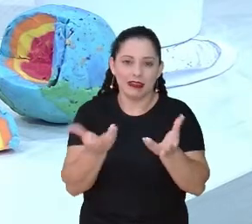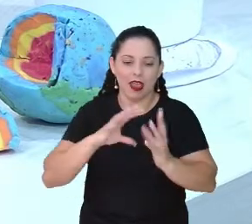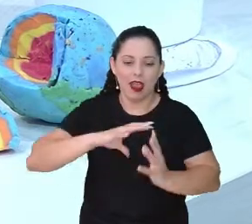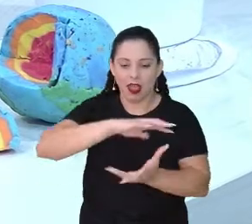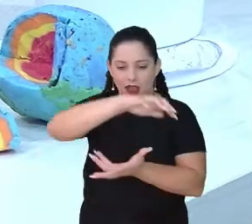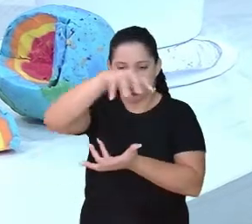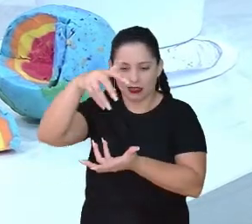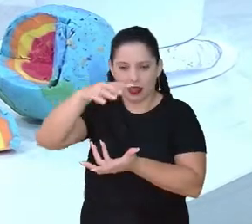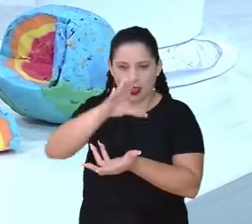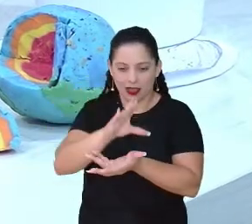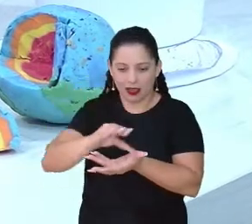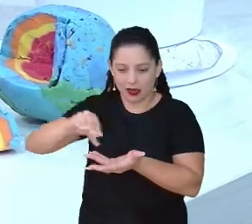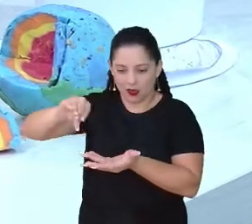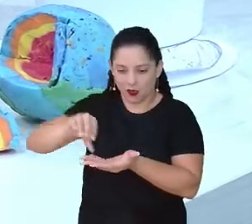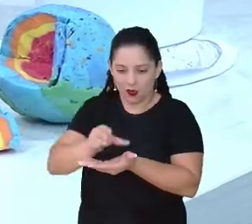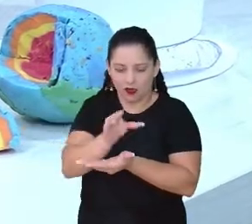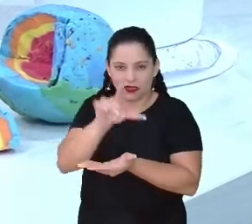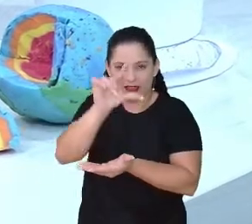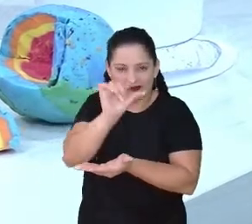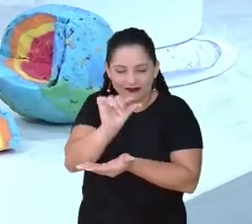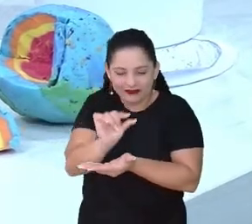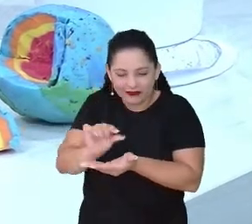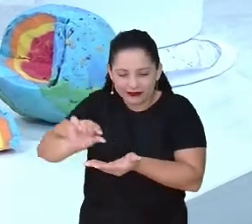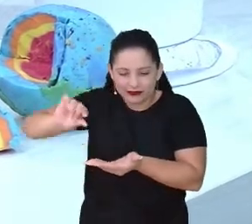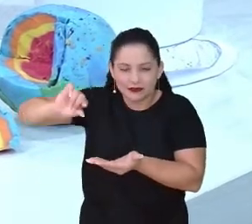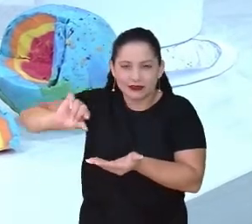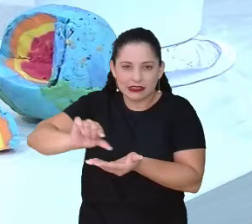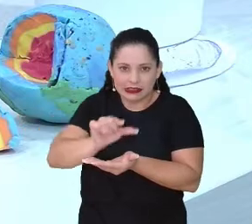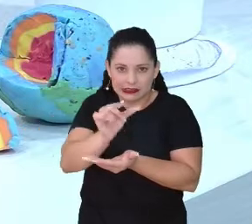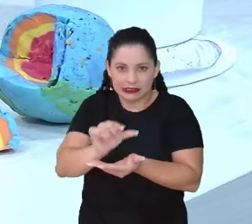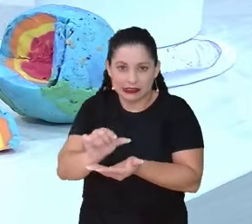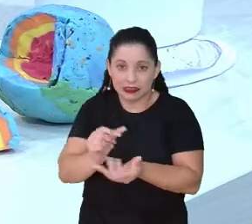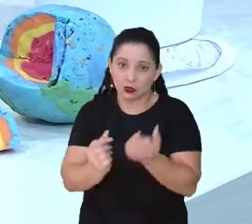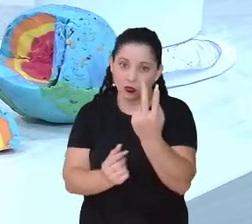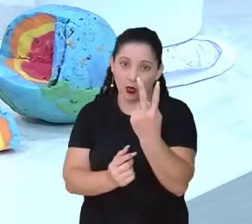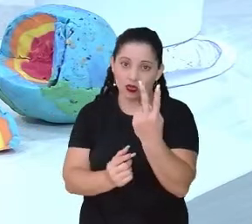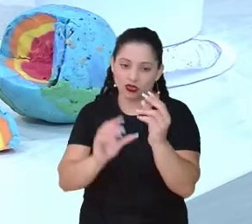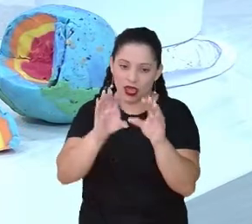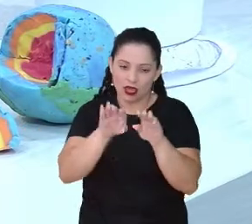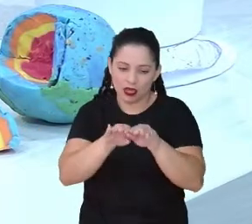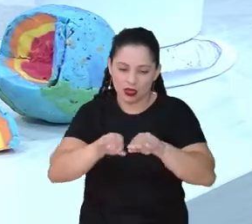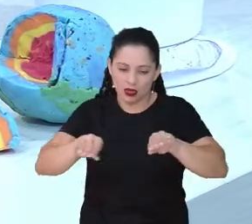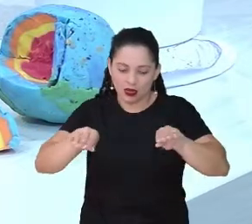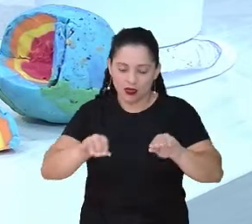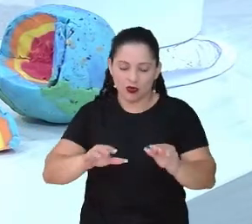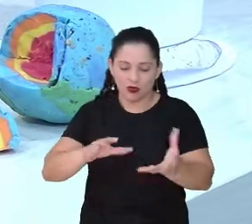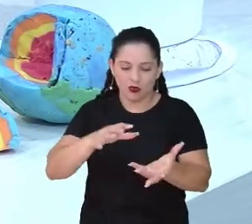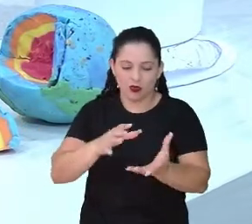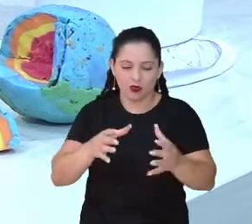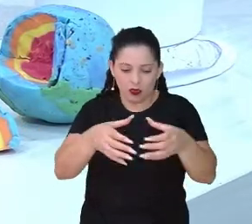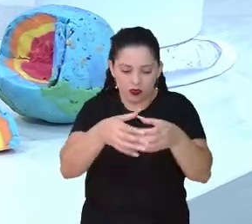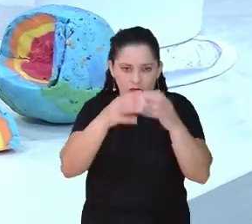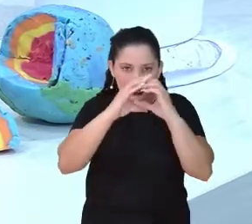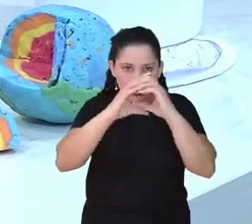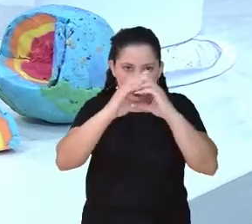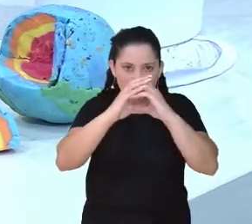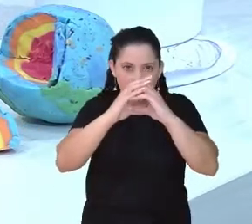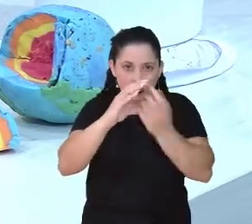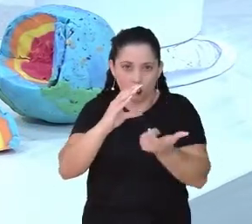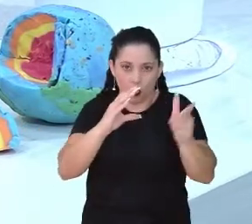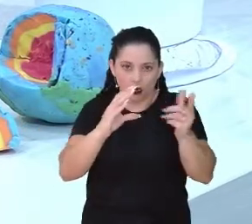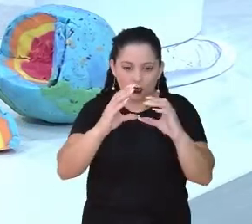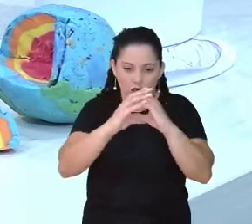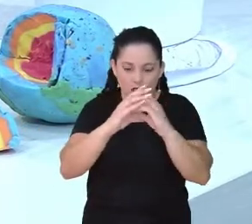fininha, a crosta terrestre, e fiz 2. Um eu deixei inteiro e o outro eu cortei. Todos eu dobrei